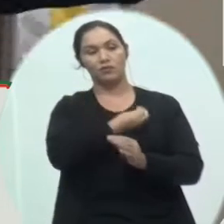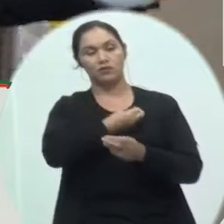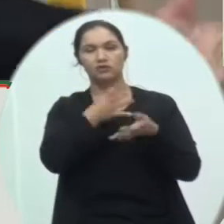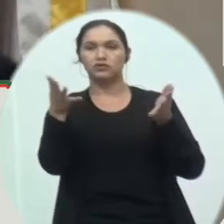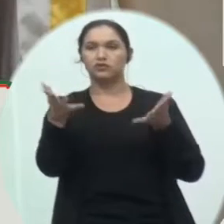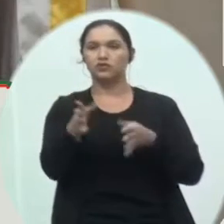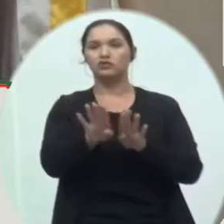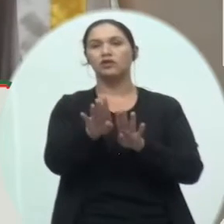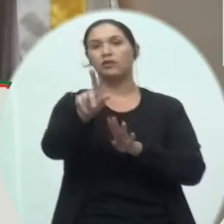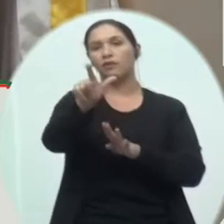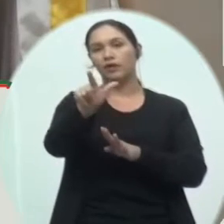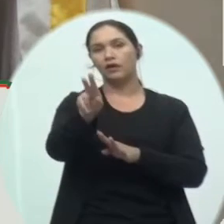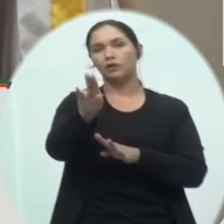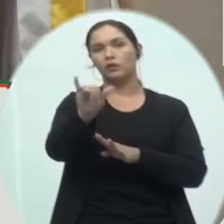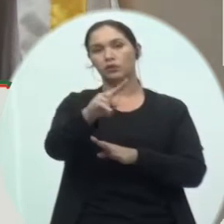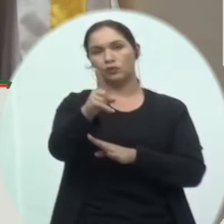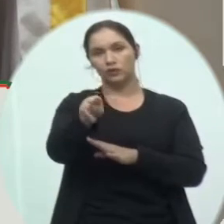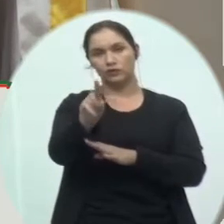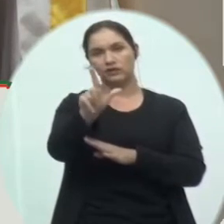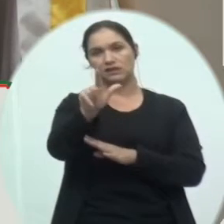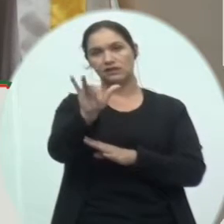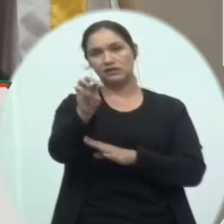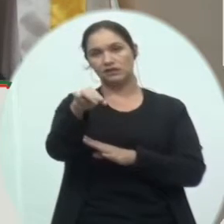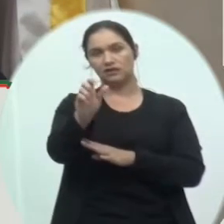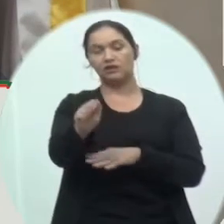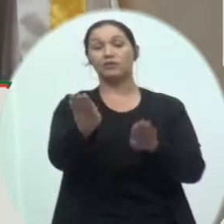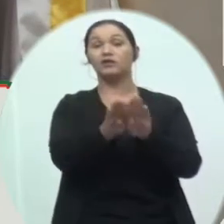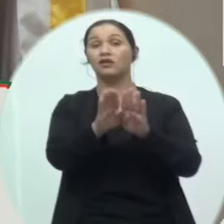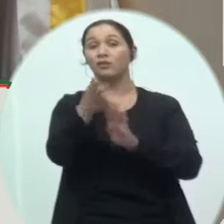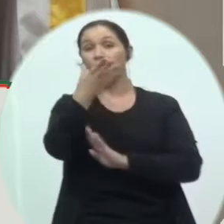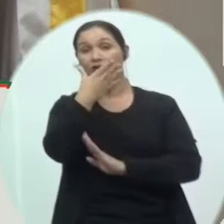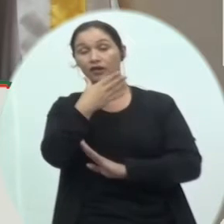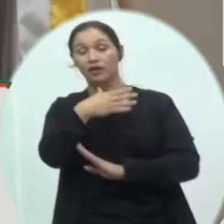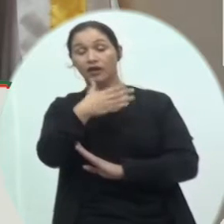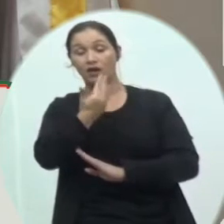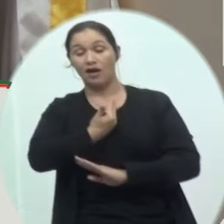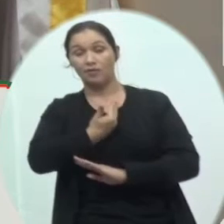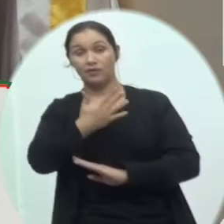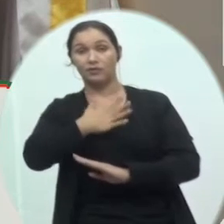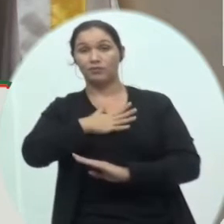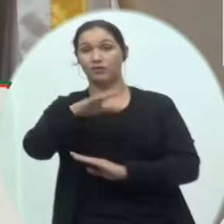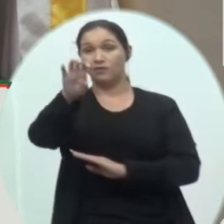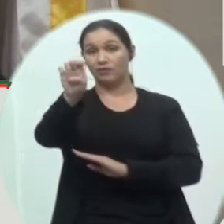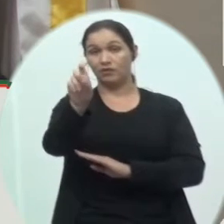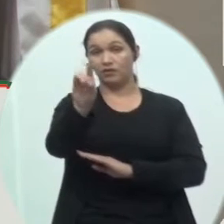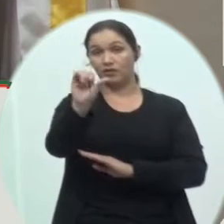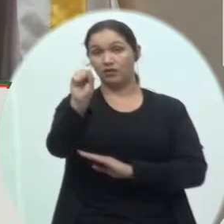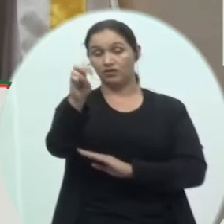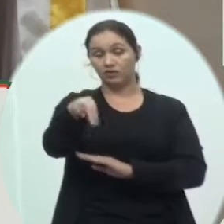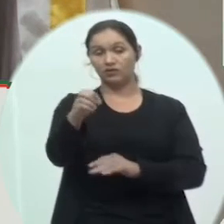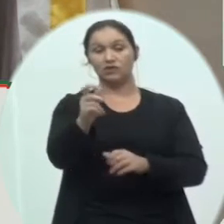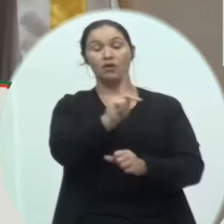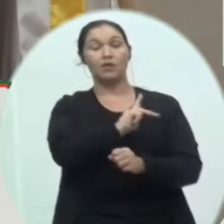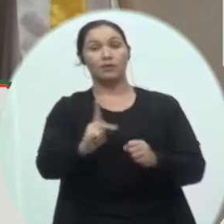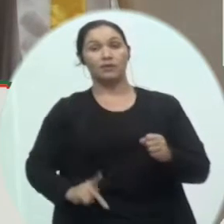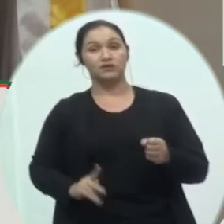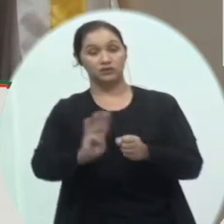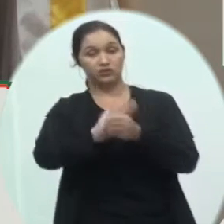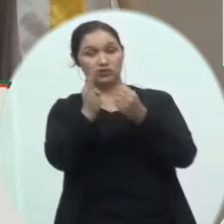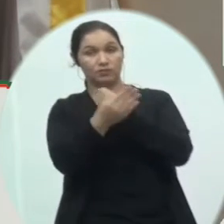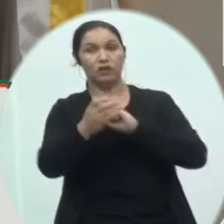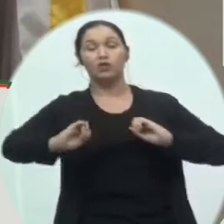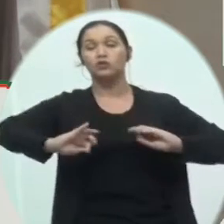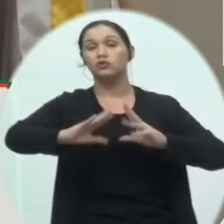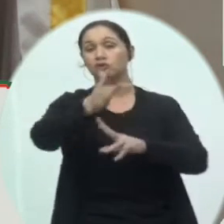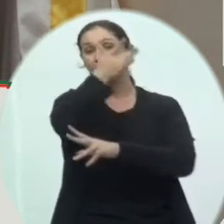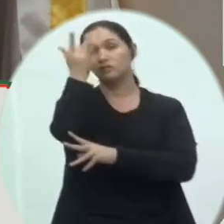casa, Luiz Lima, meu amigo Edson da cidade mineira também, presidente do bairro, todos vocês que estão